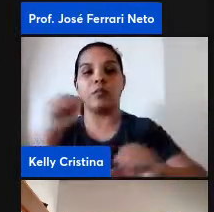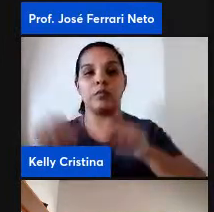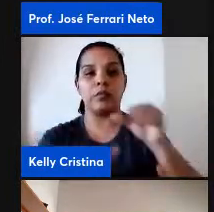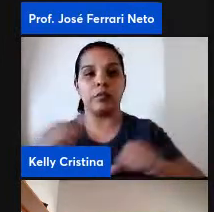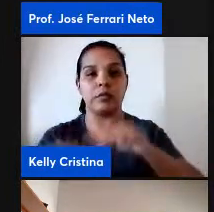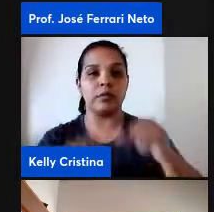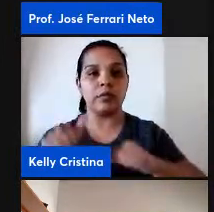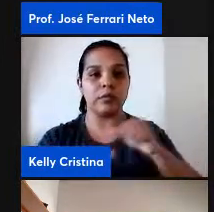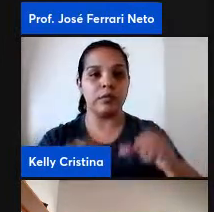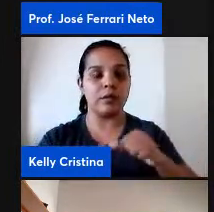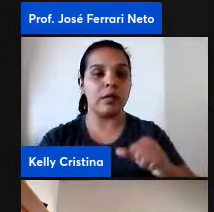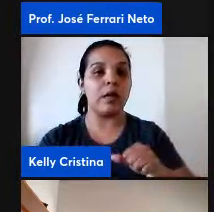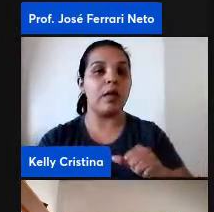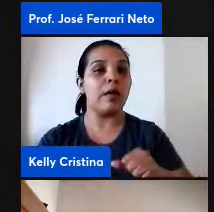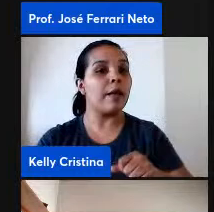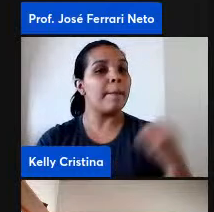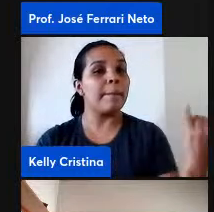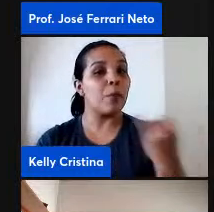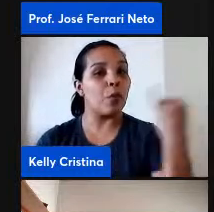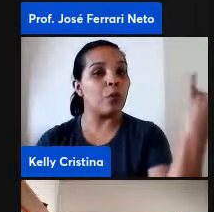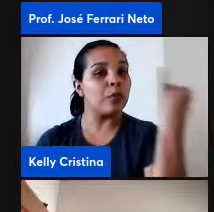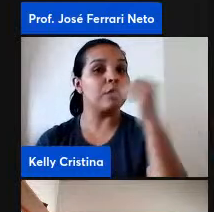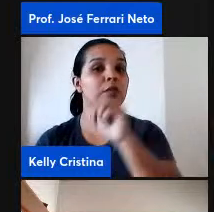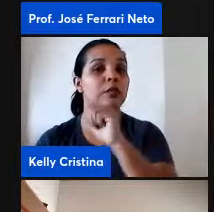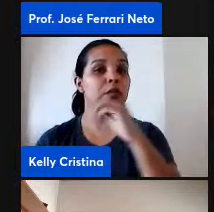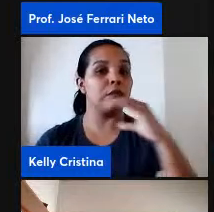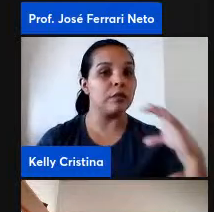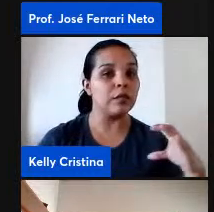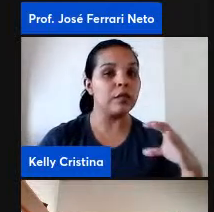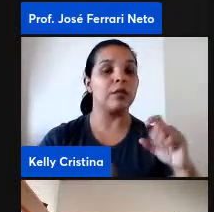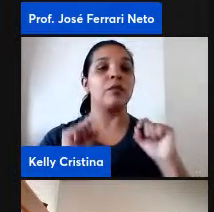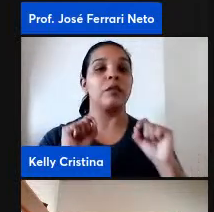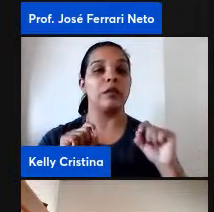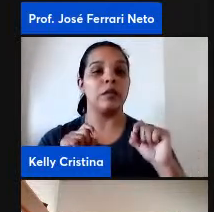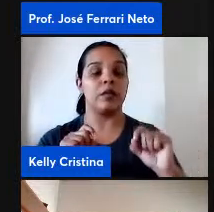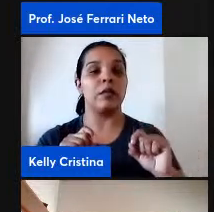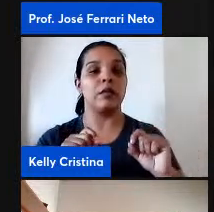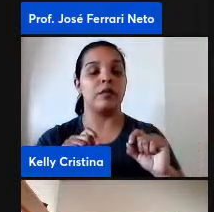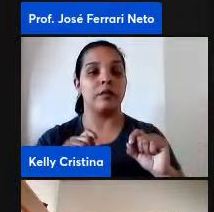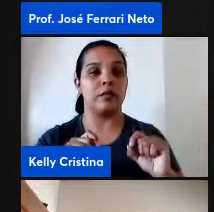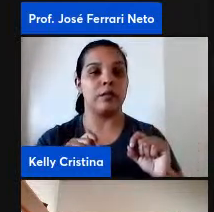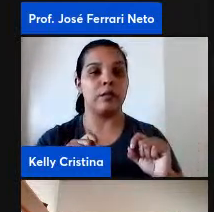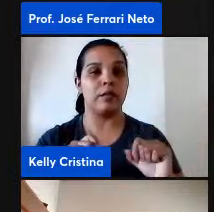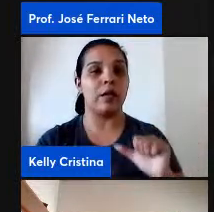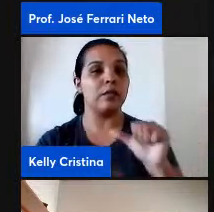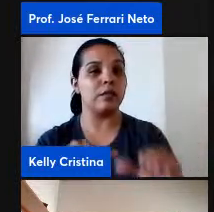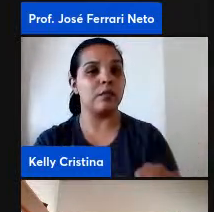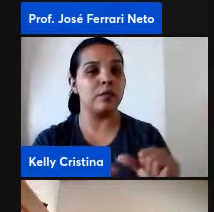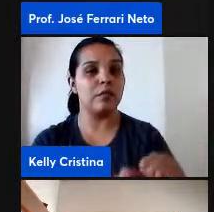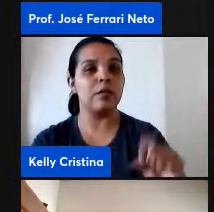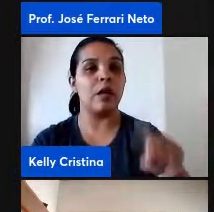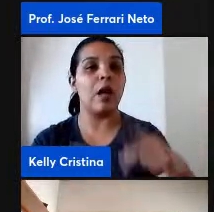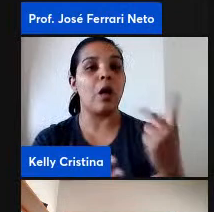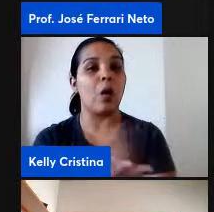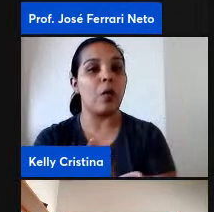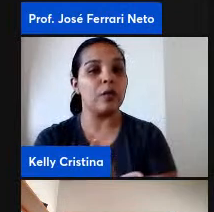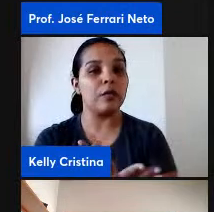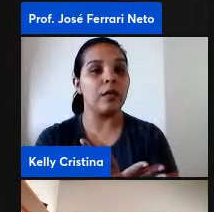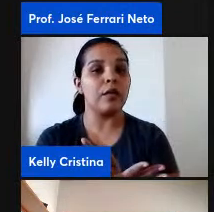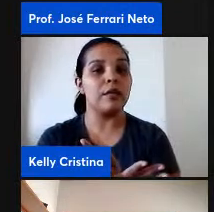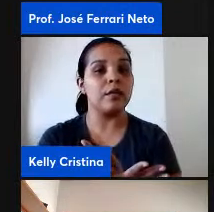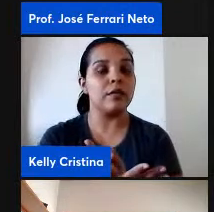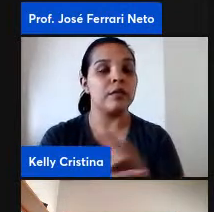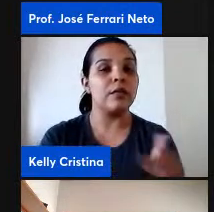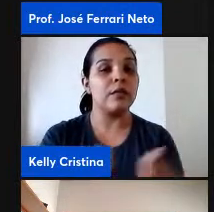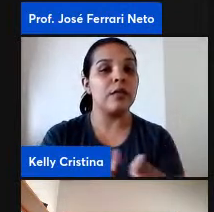na alfabetização considerar que essa modificação acontece tanto pela